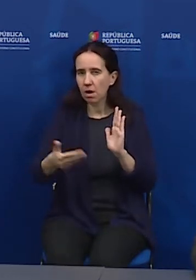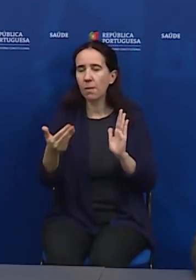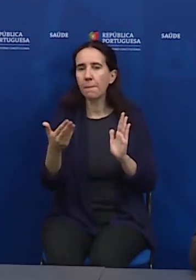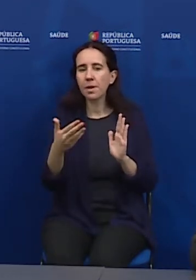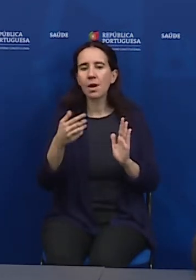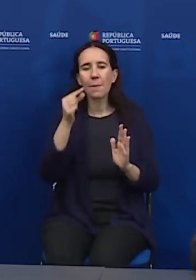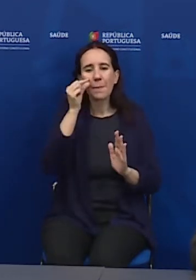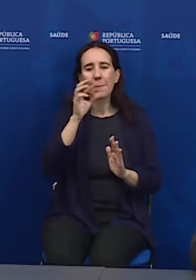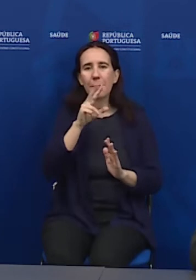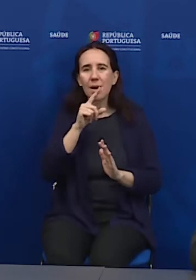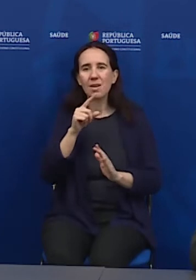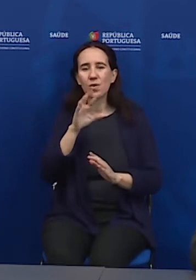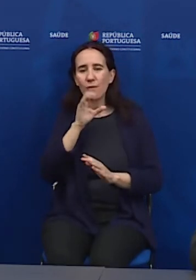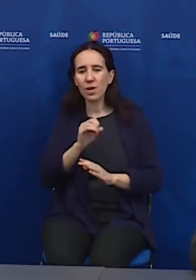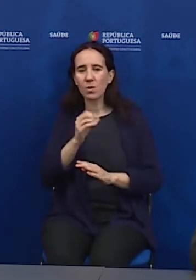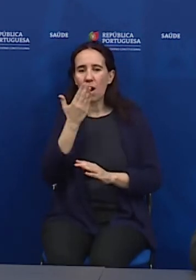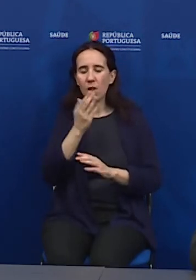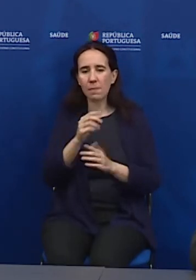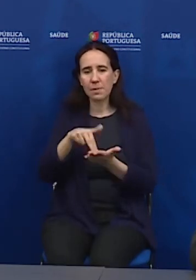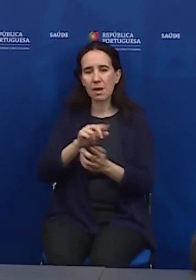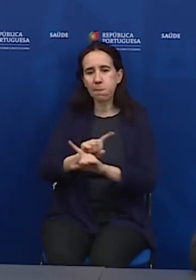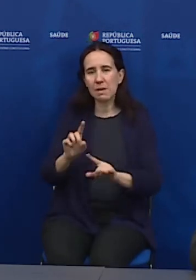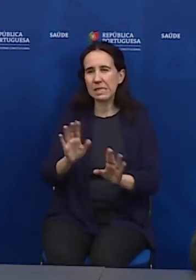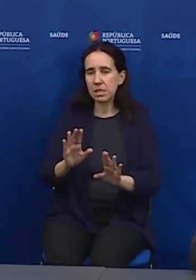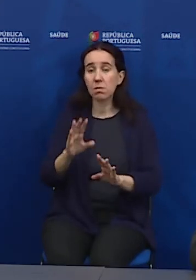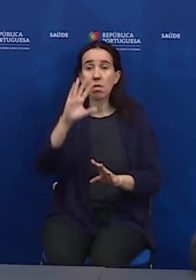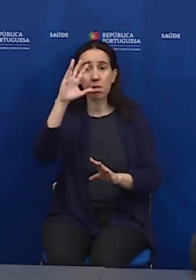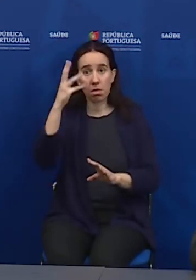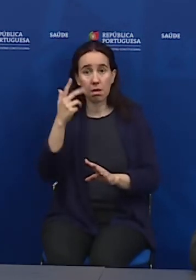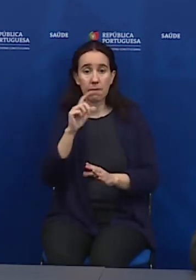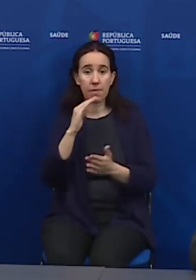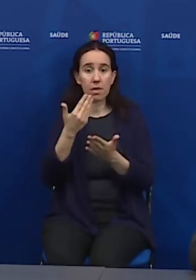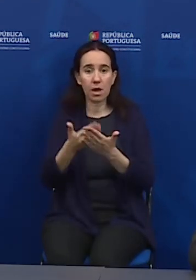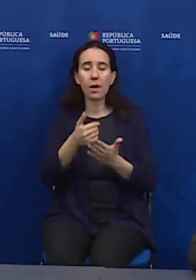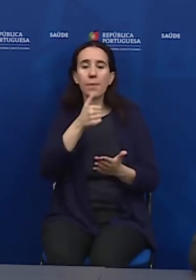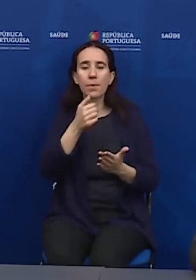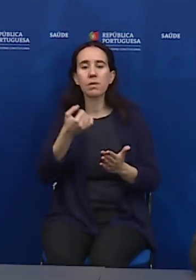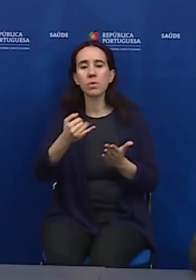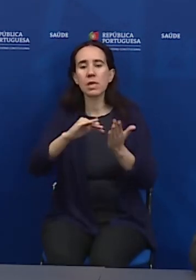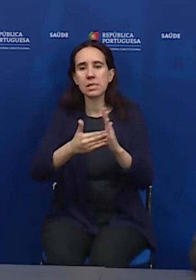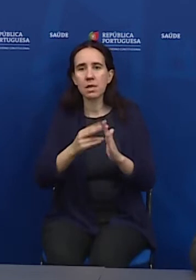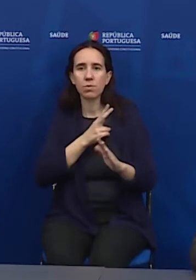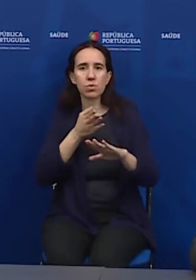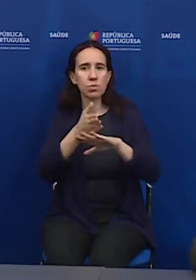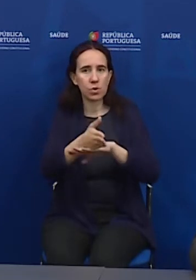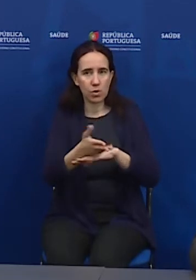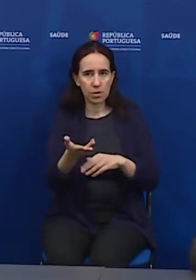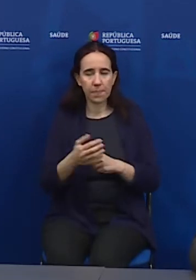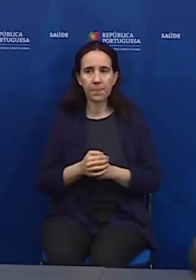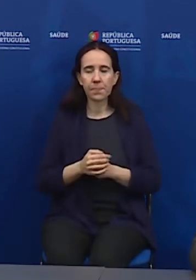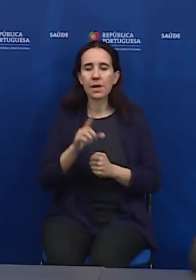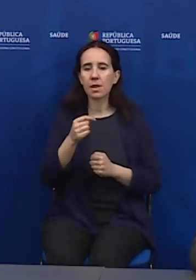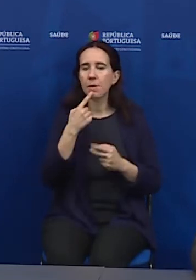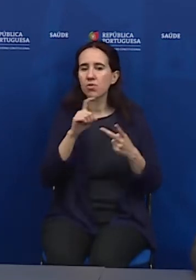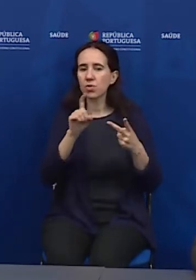que não tenhamos pais a impedir os filhos de ir às aulas presenciais, o que pode, aliás, ser fundamental para a realização de exames de acesso ao ensino superior. Tenho ainda